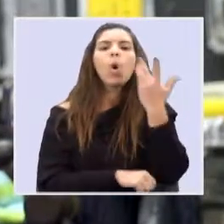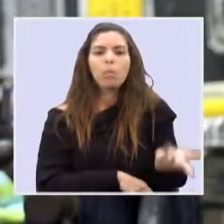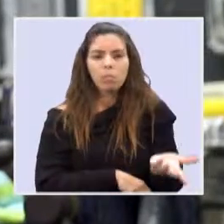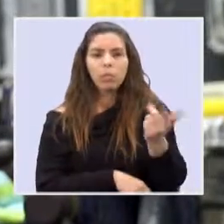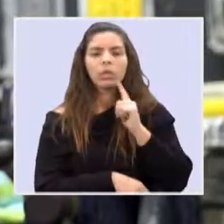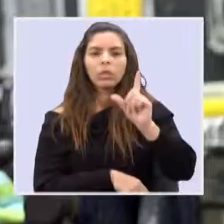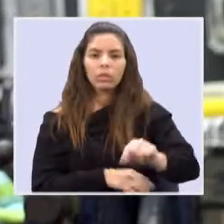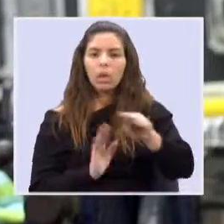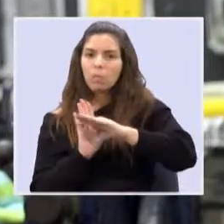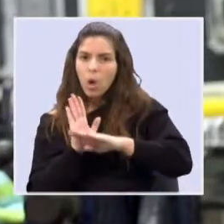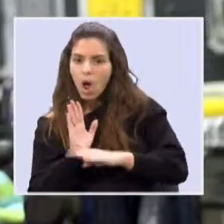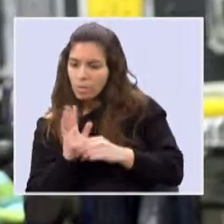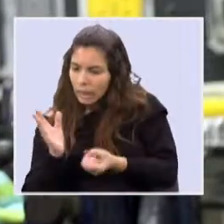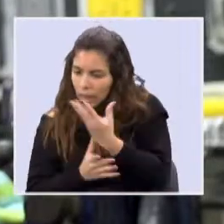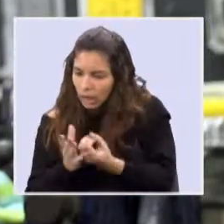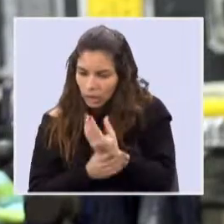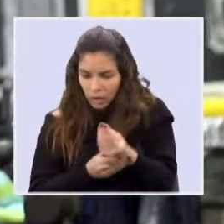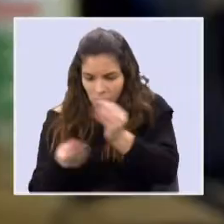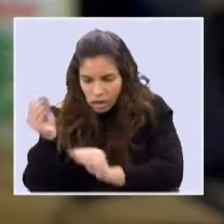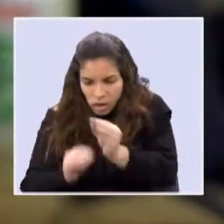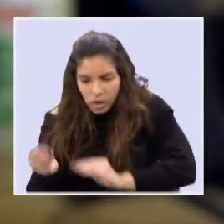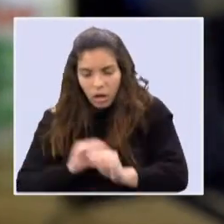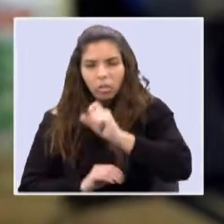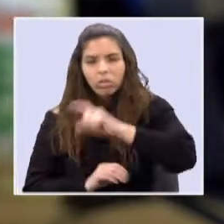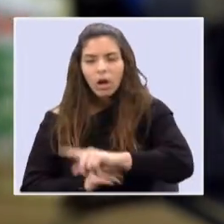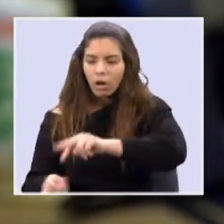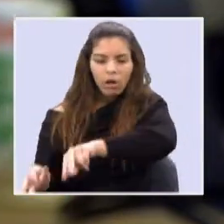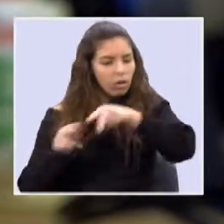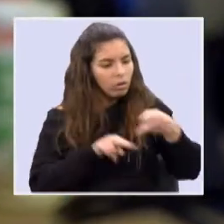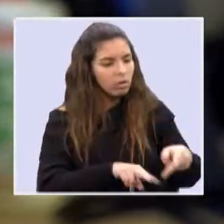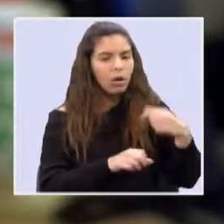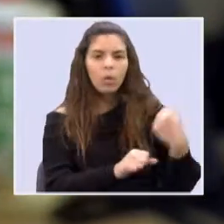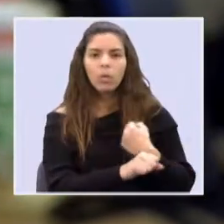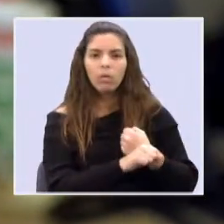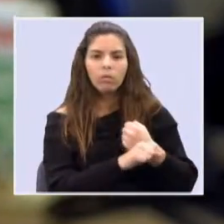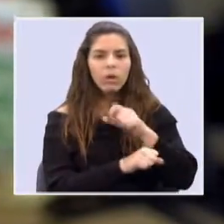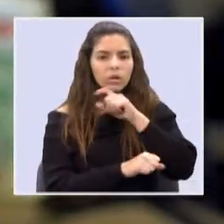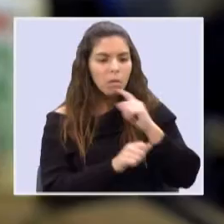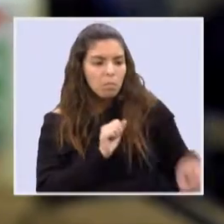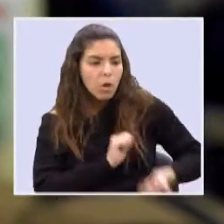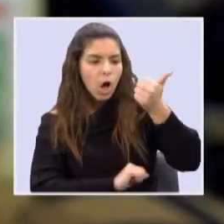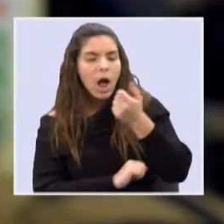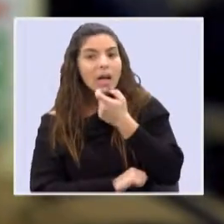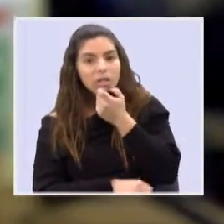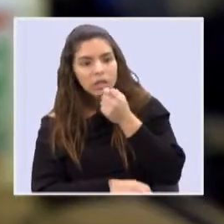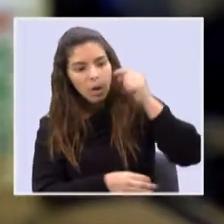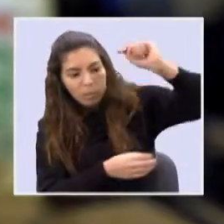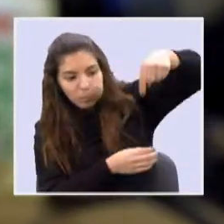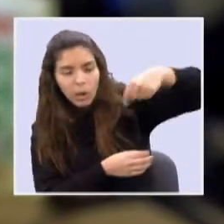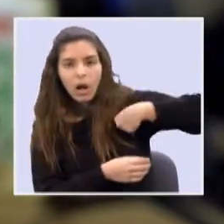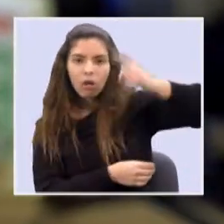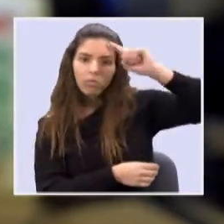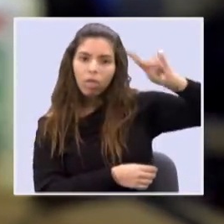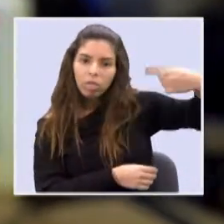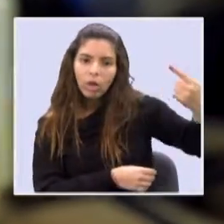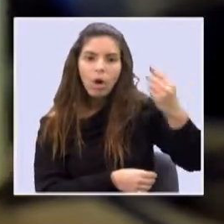tomávamos, os programas que nós criávamos, podiam ser usados para, ou podiam ser melhorados se nós conhecêssemos como as máquinas